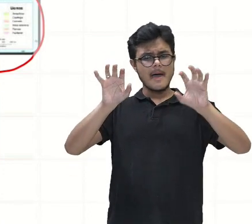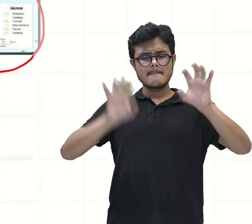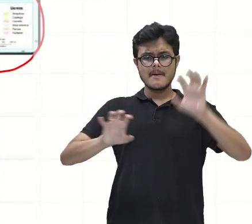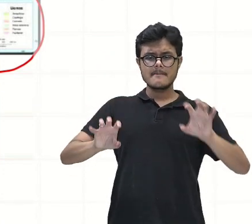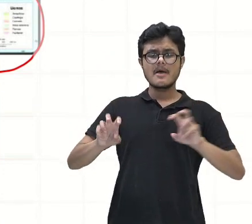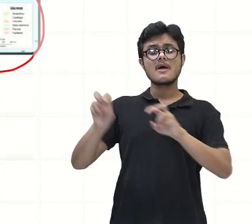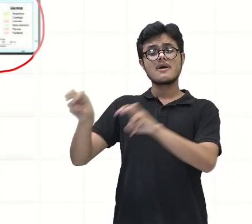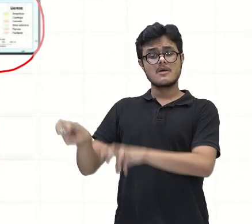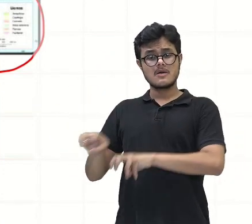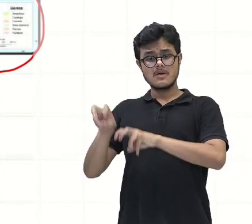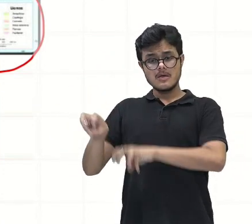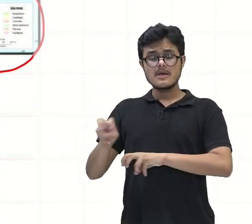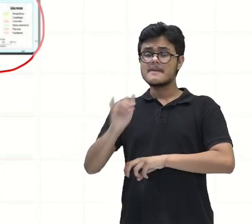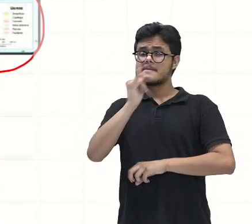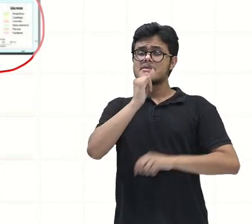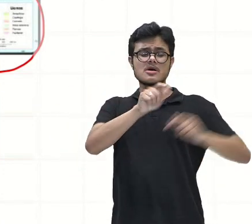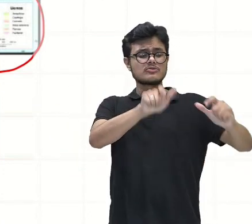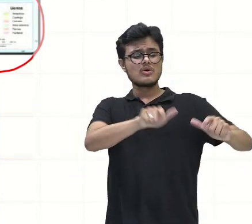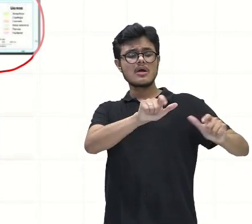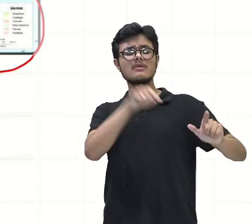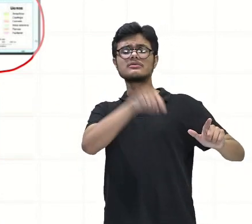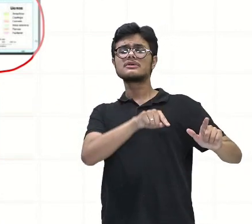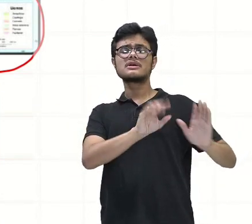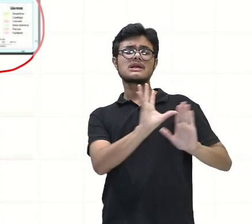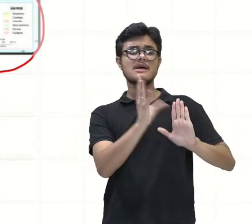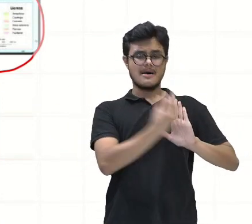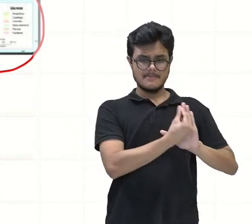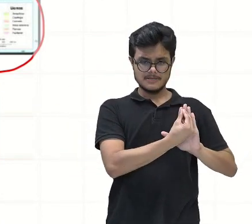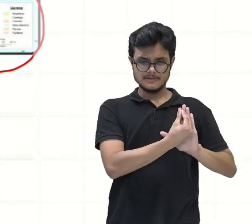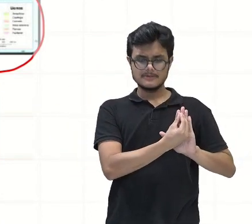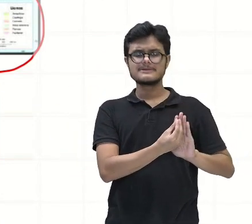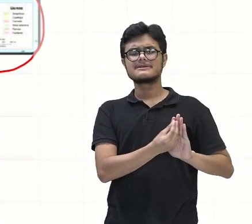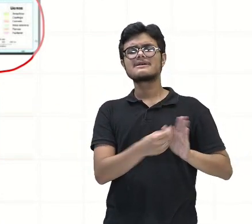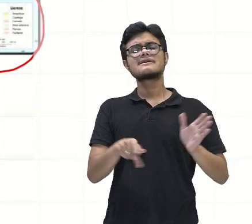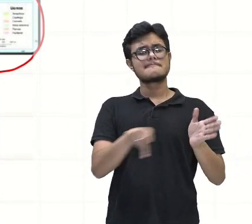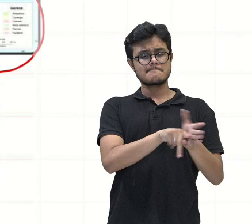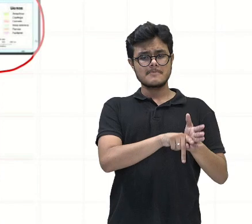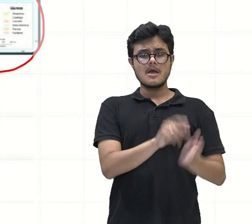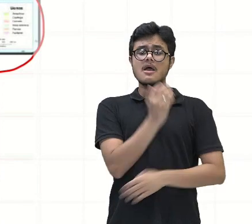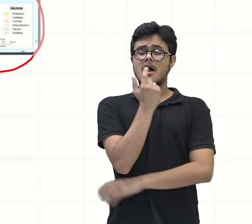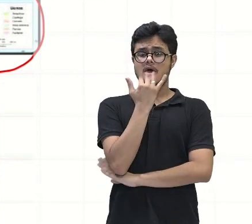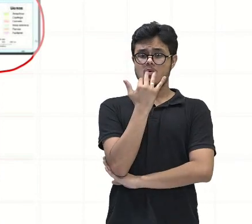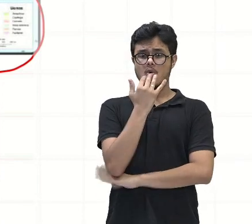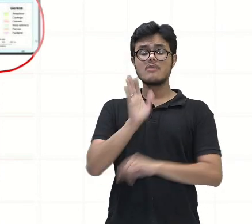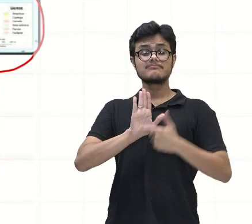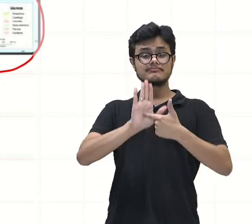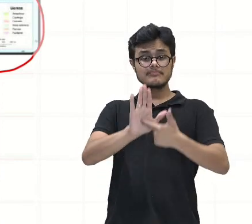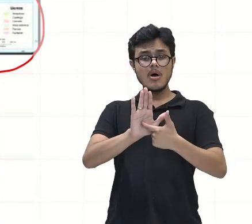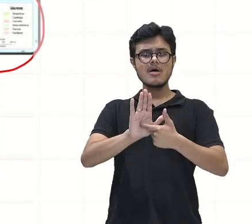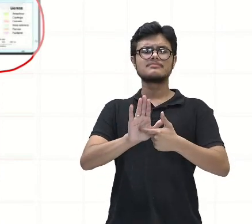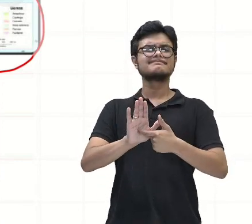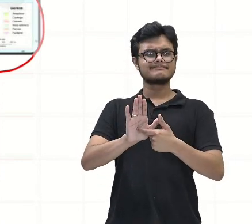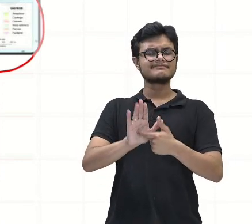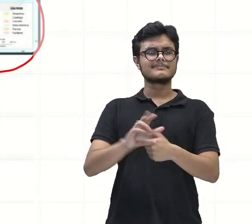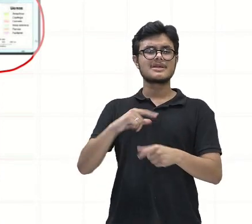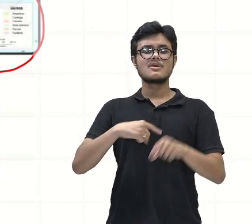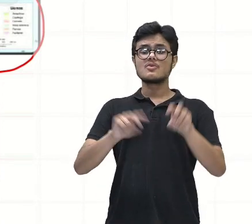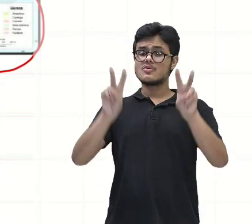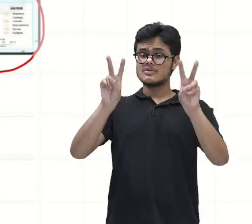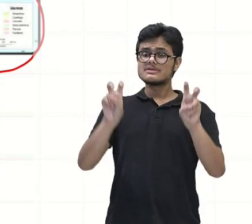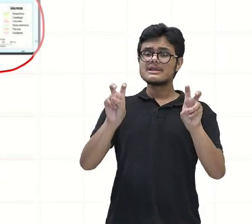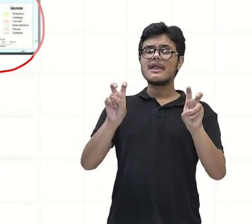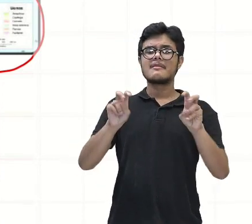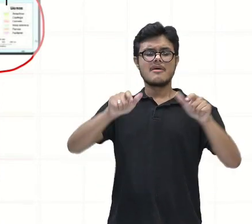dentro dos biomas da Amazônia então aí também as cores do mapa elas vão indicar né aqui ó como